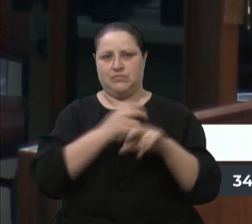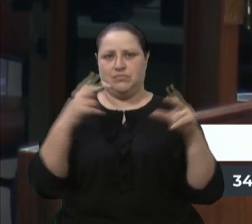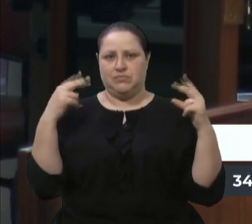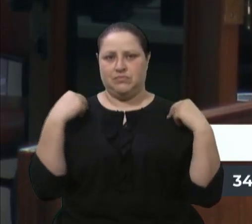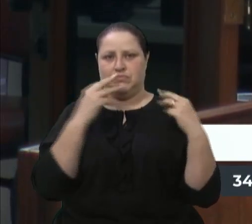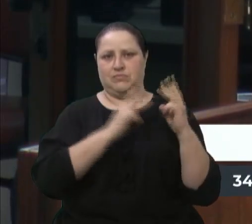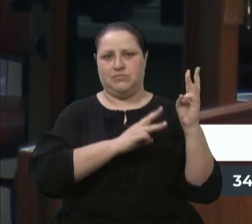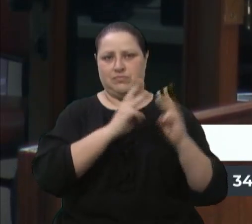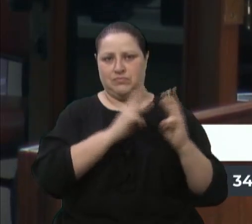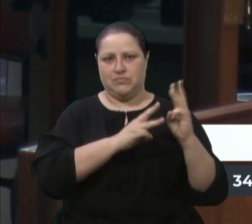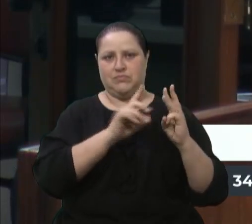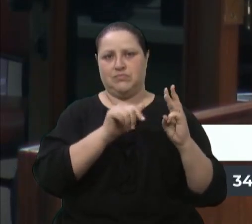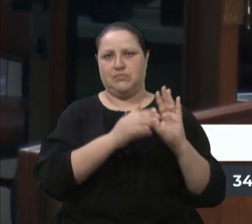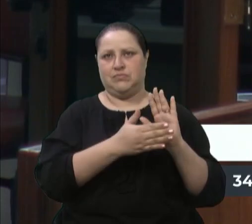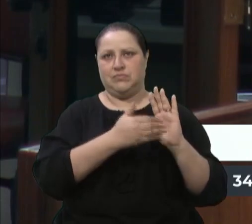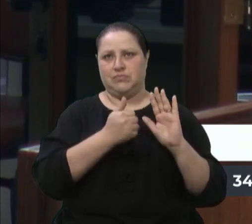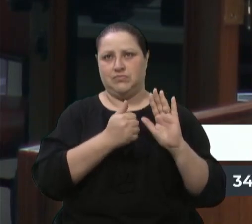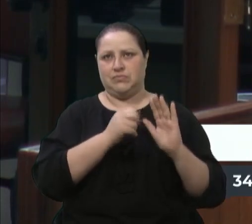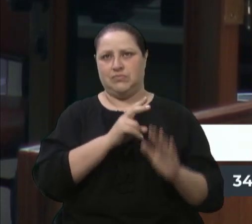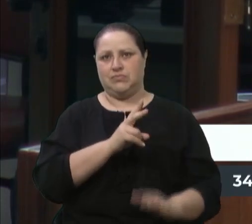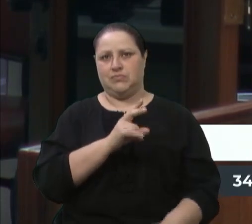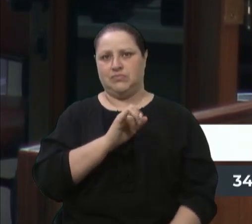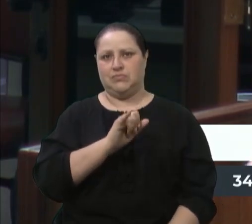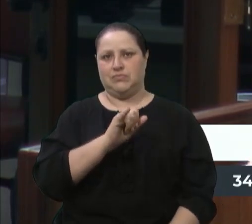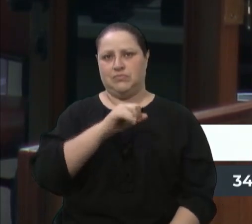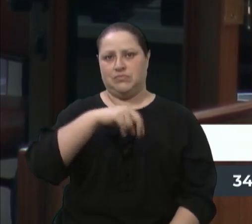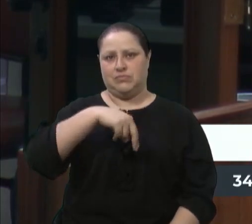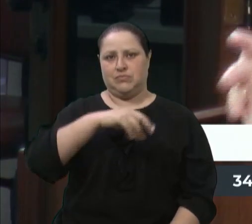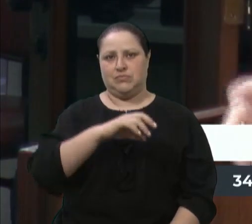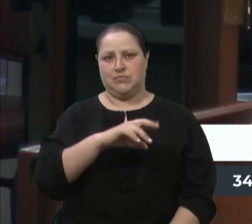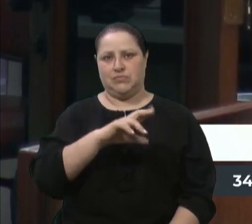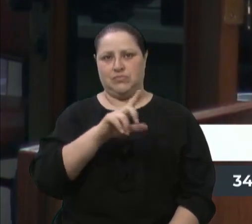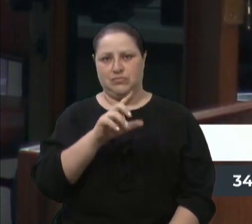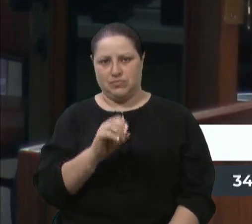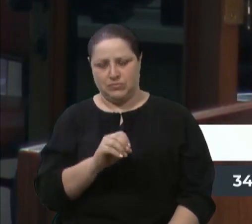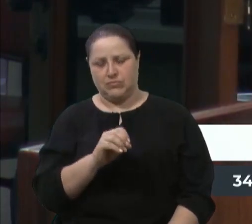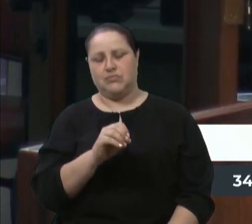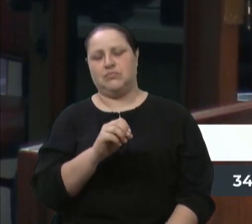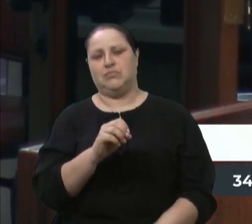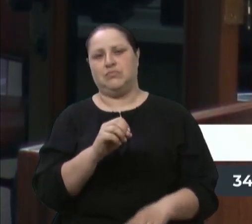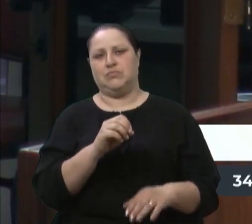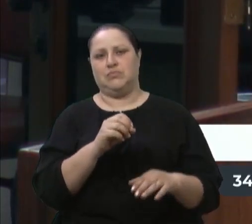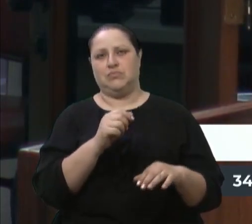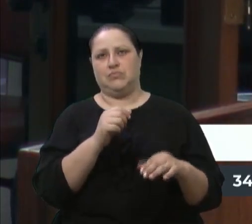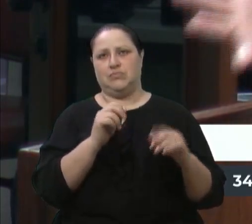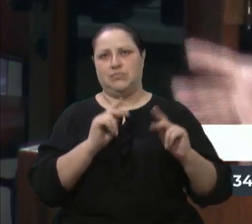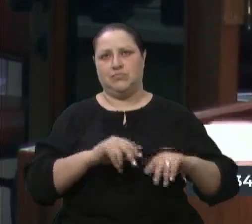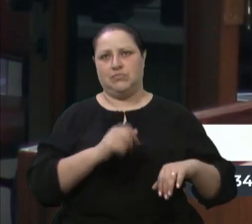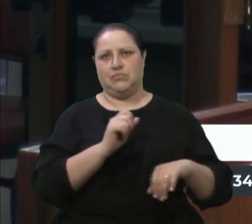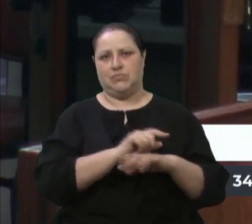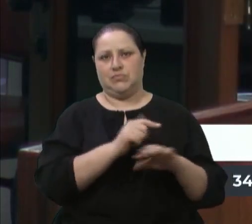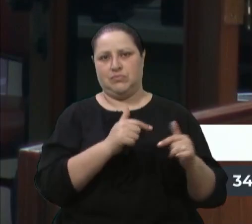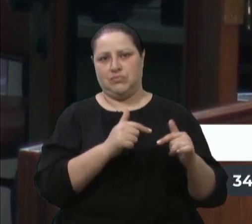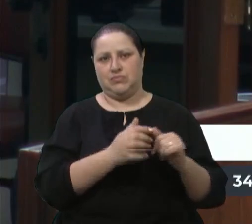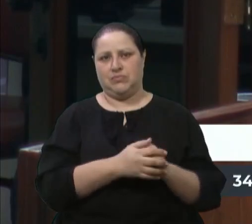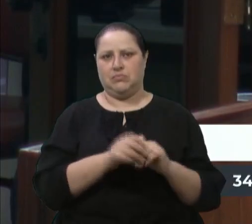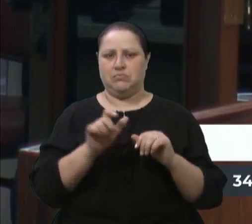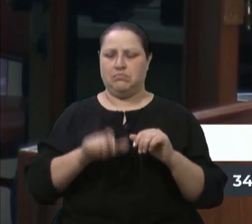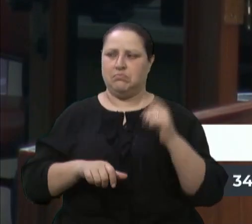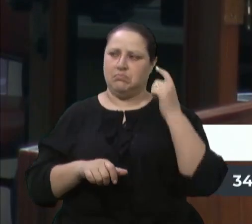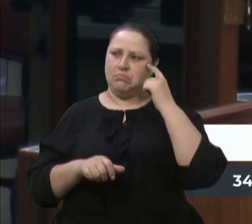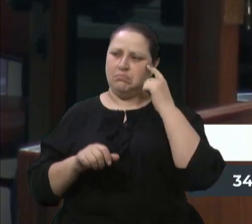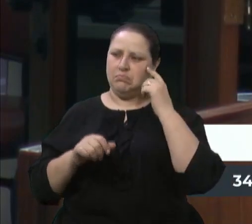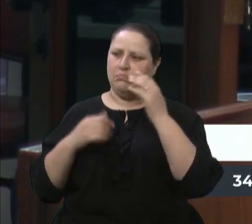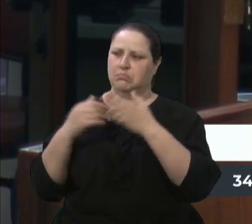né, do vínculo empregatício, e talvez muitas pessoas acham, mas agora qualquer pessoa vai dirigir a van, porque não